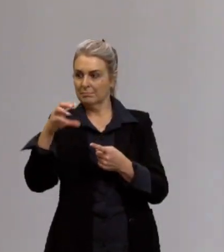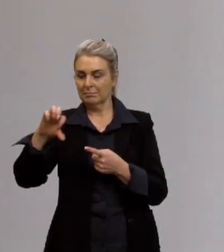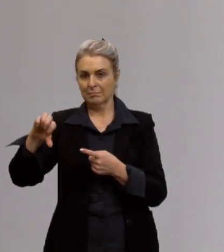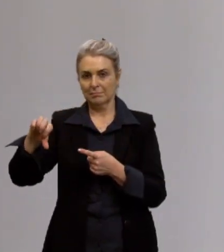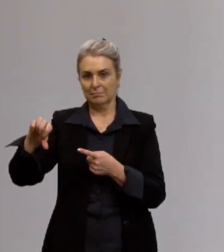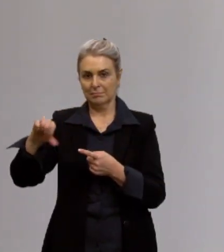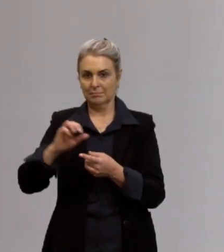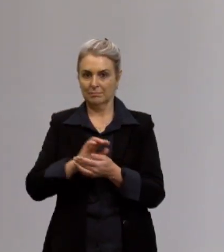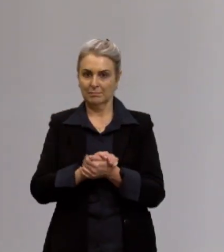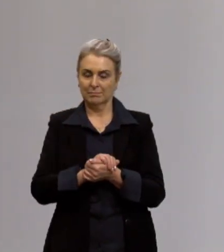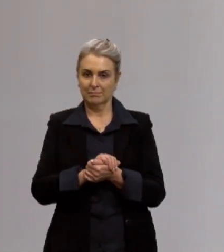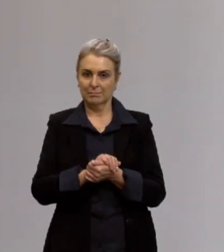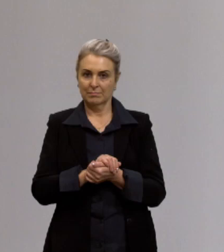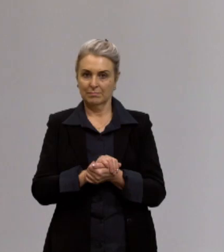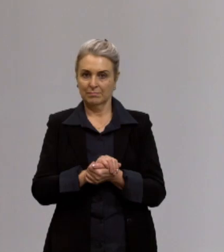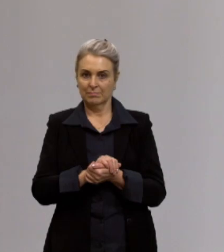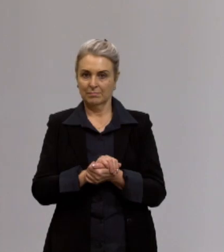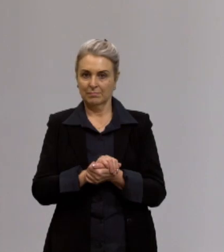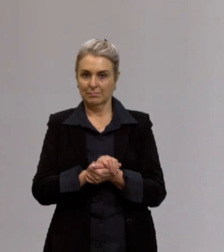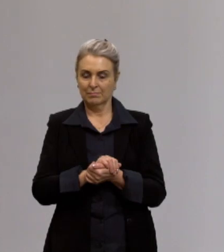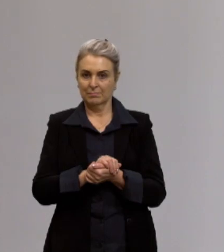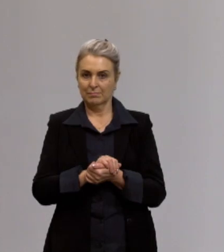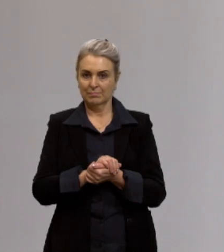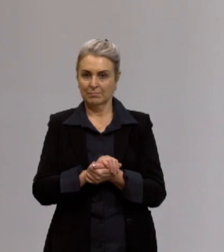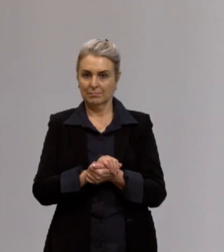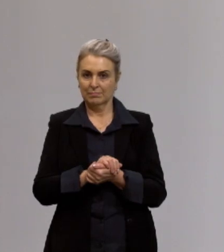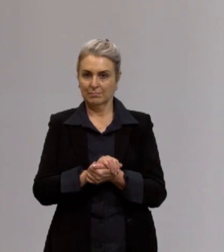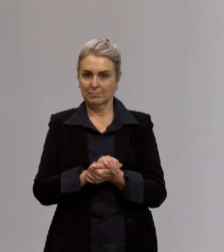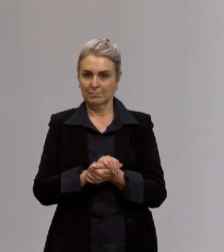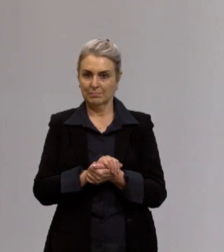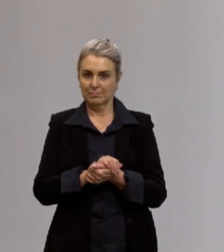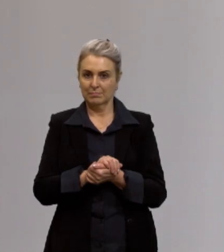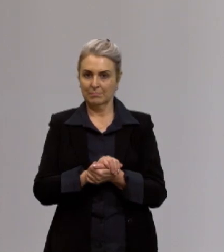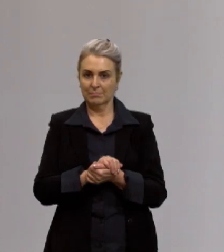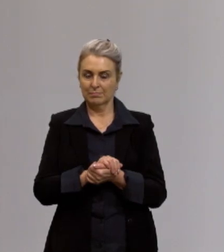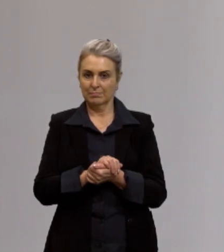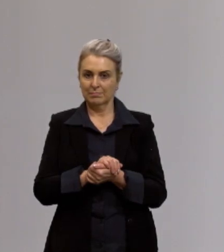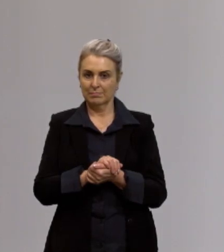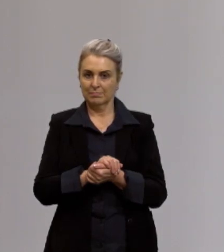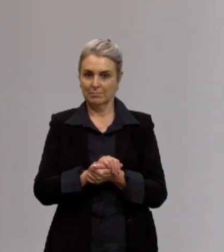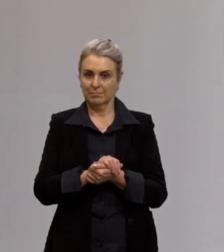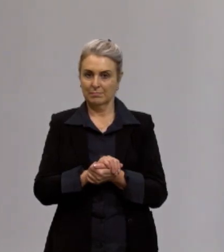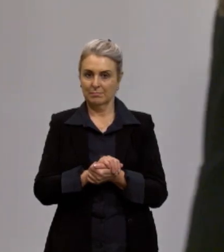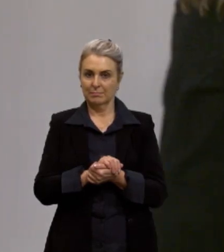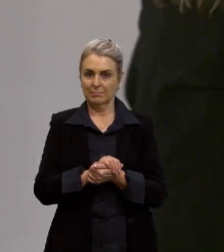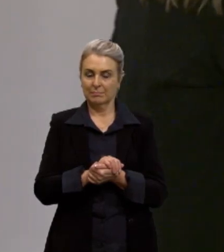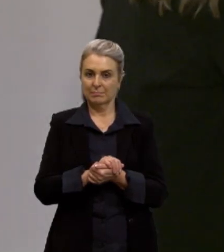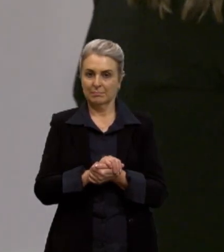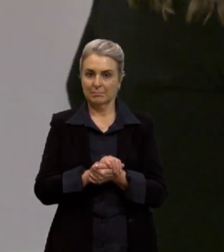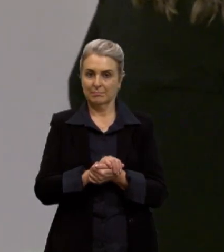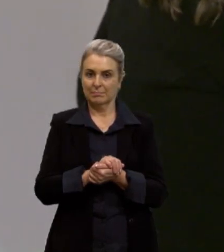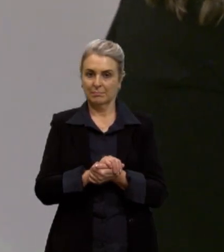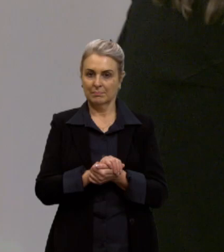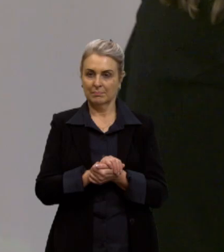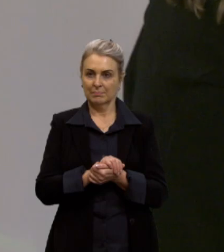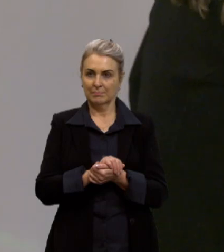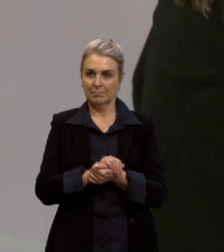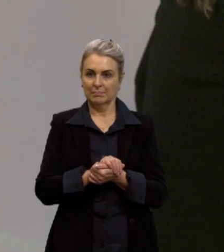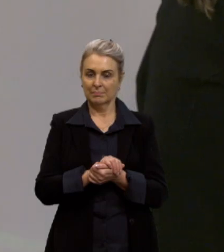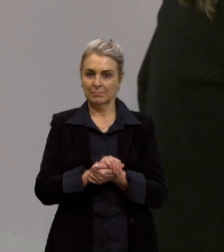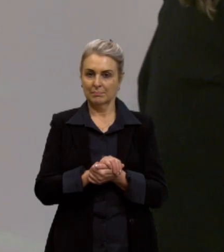2, 11. 4, 4, 4 e 4, ou seja,